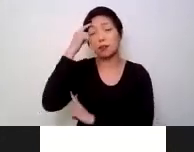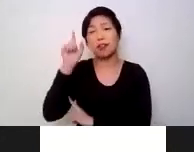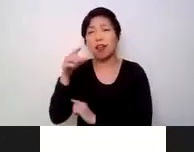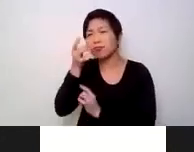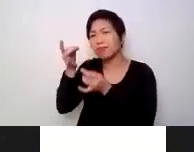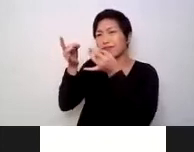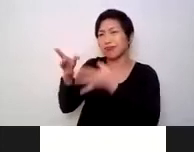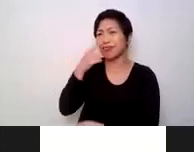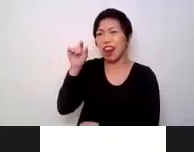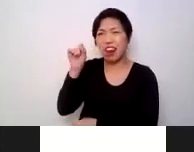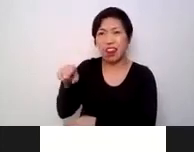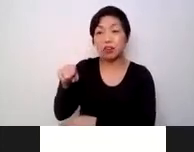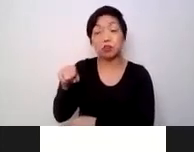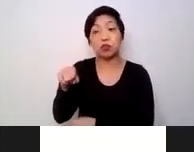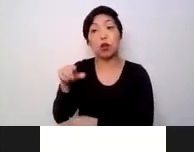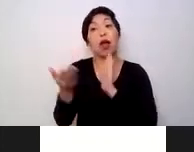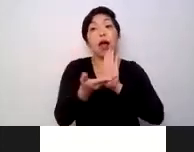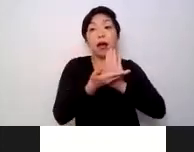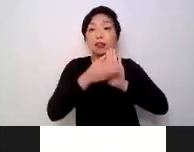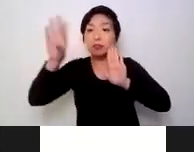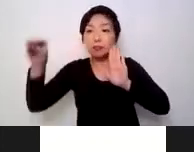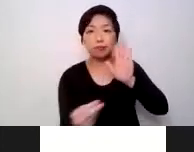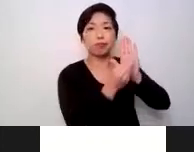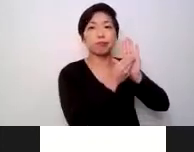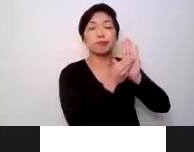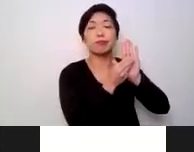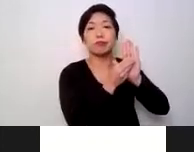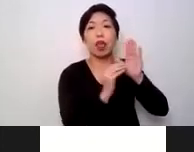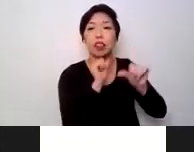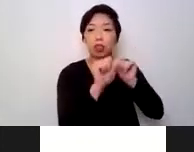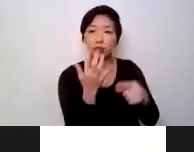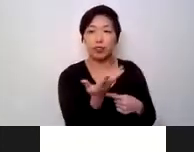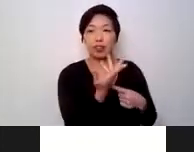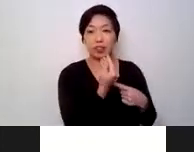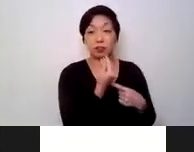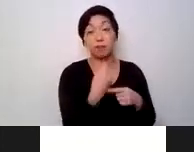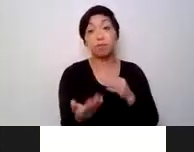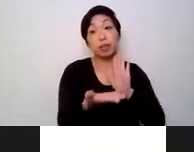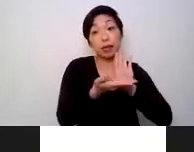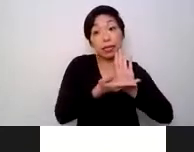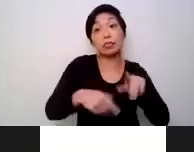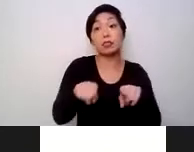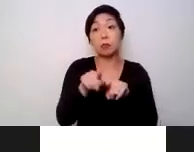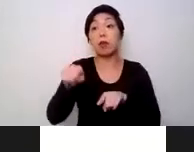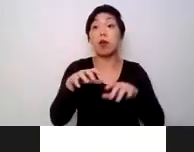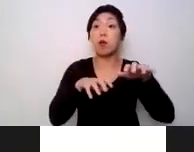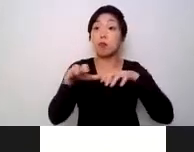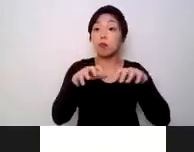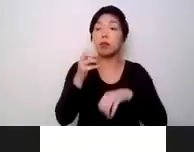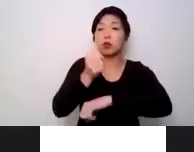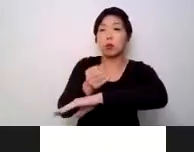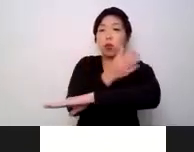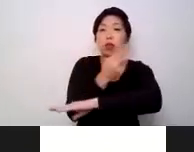inserir esses materiais nas obras dela e lembrando que a Lina já faz parte de um segundo movimento moderno